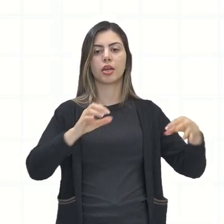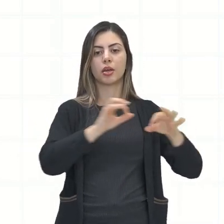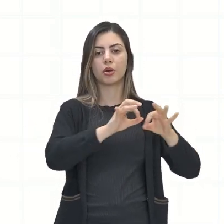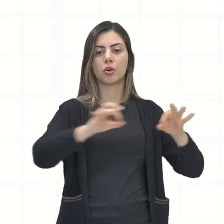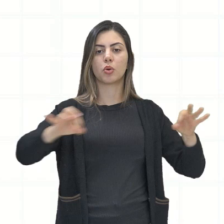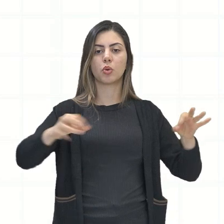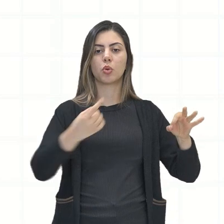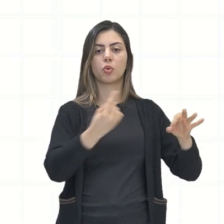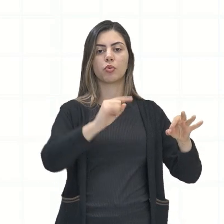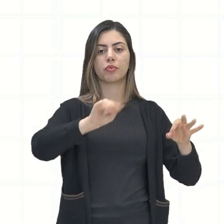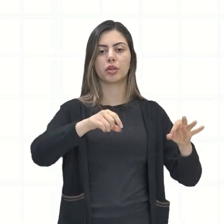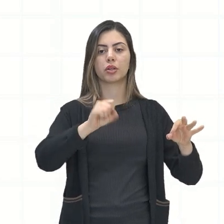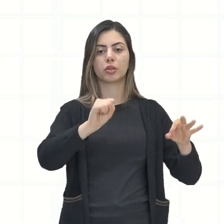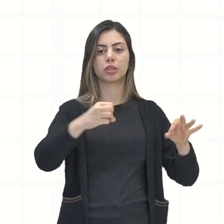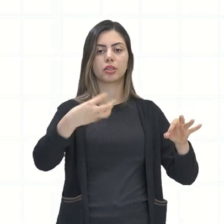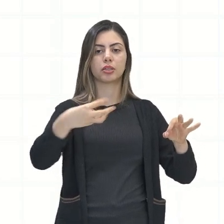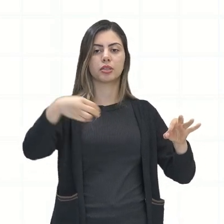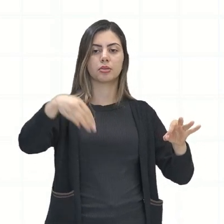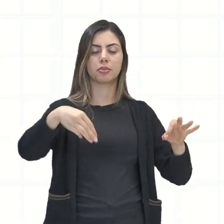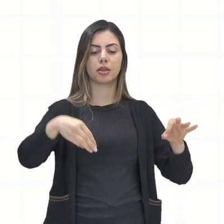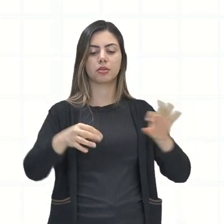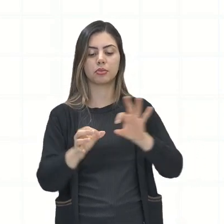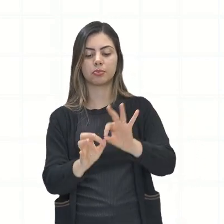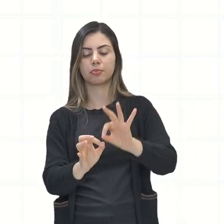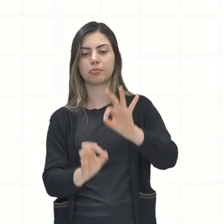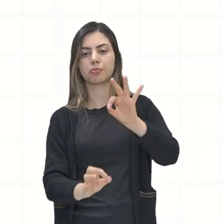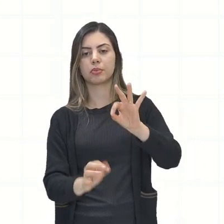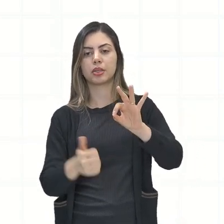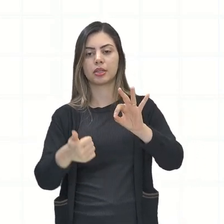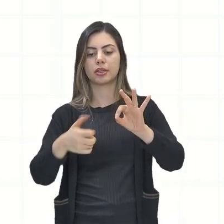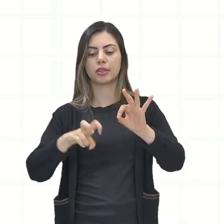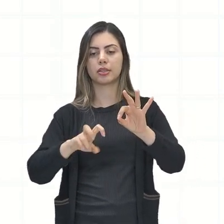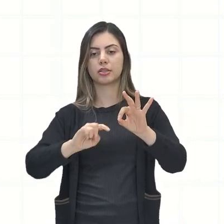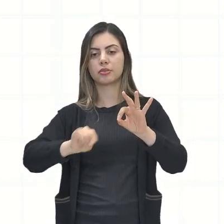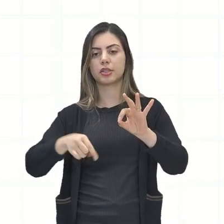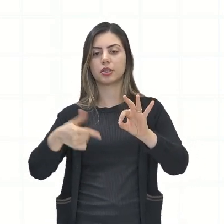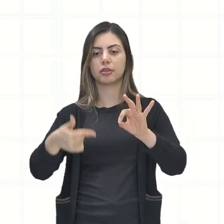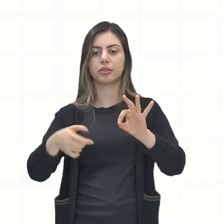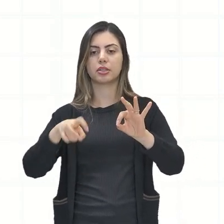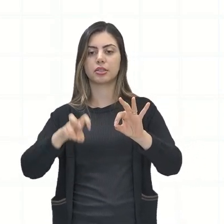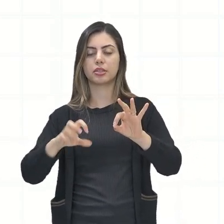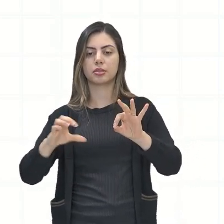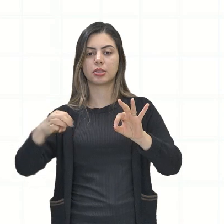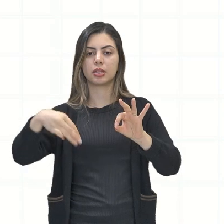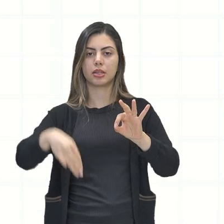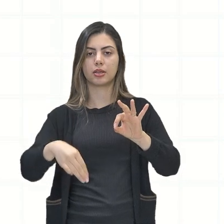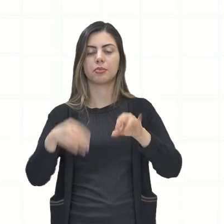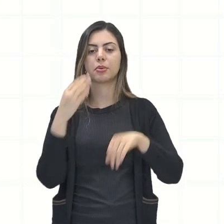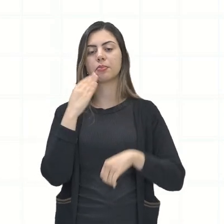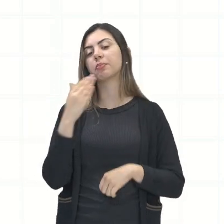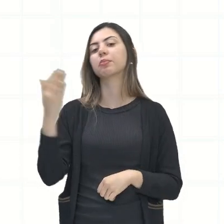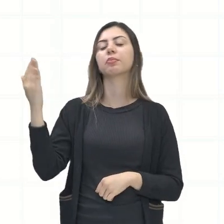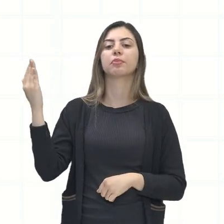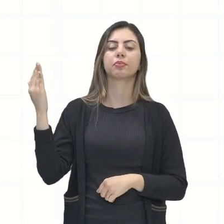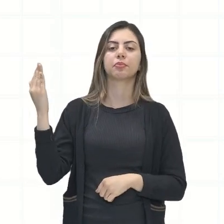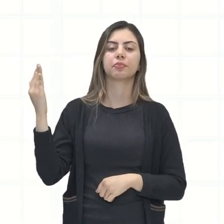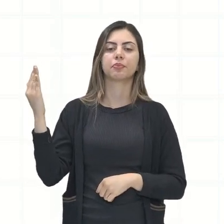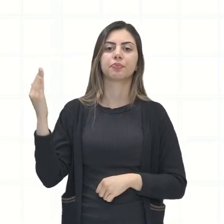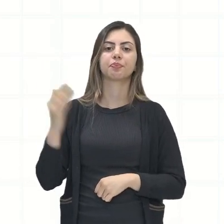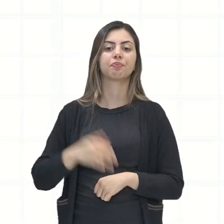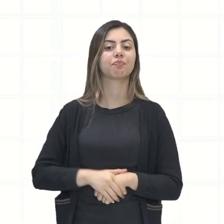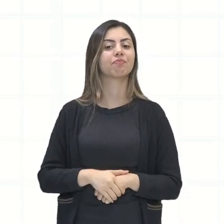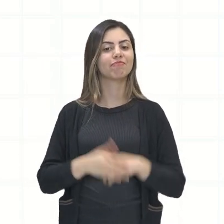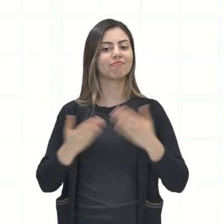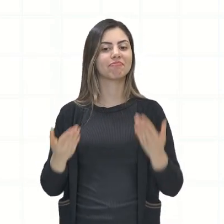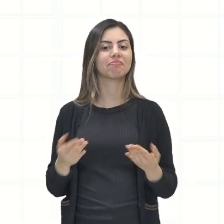comprimento e 15,5 centímetros de altura. Tá, gente? Então, olha